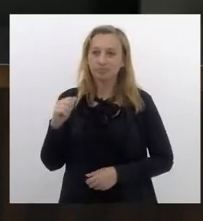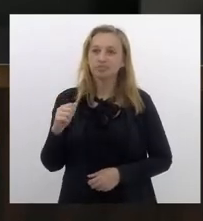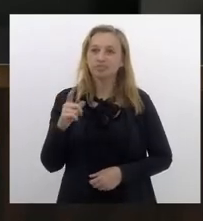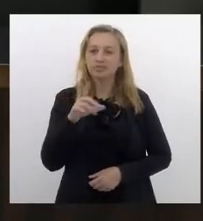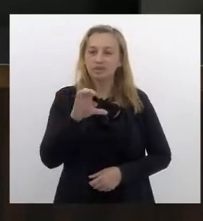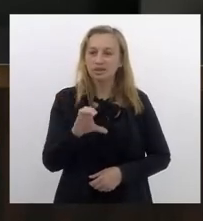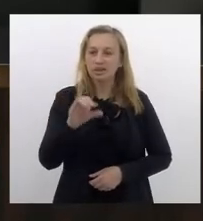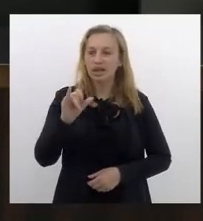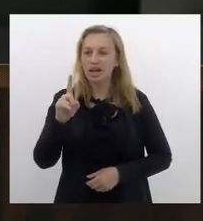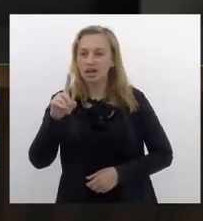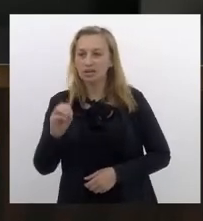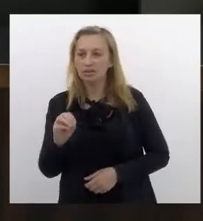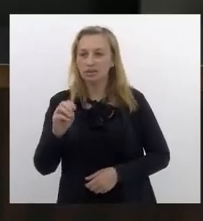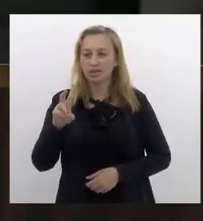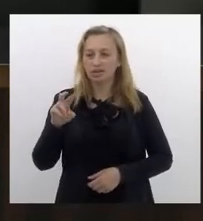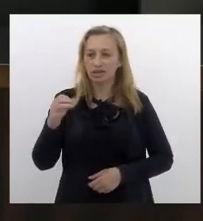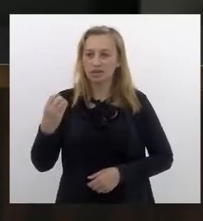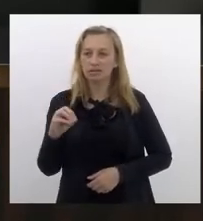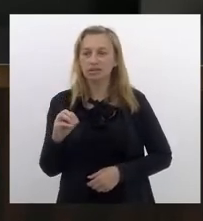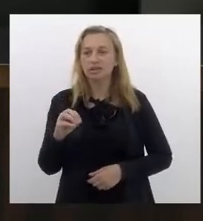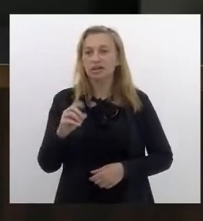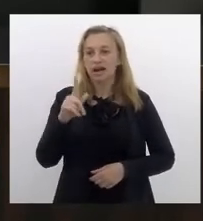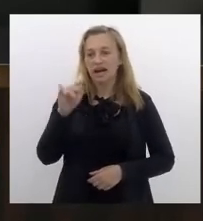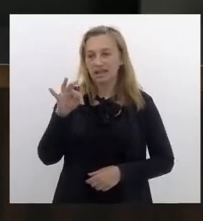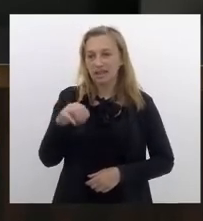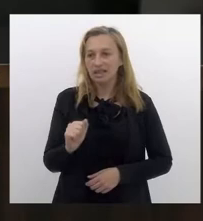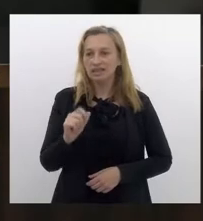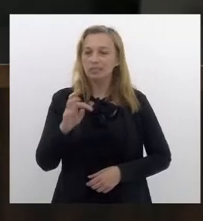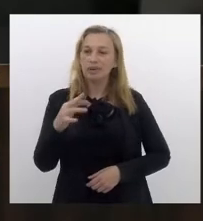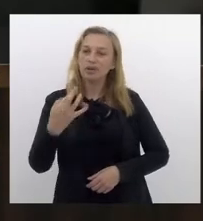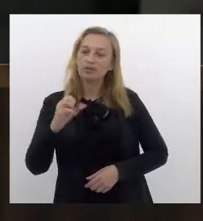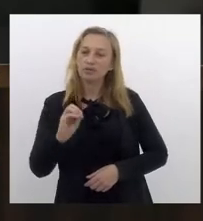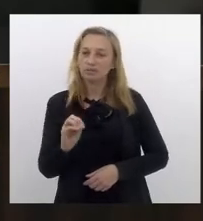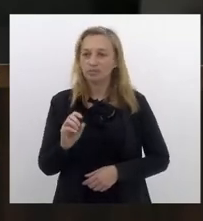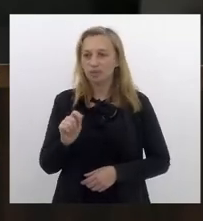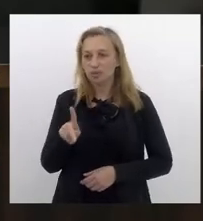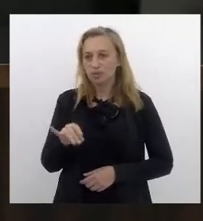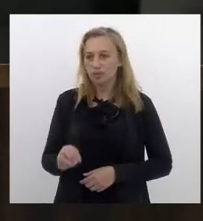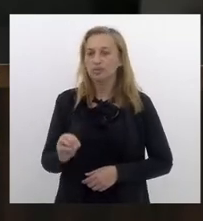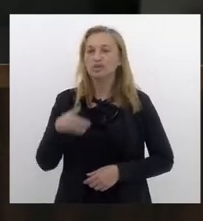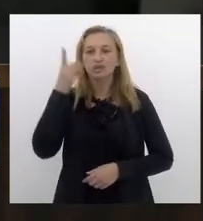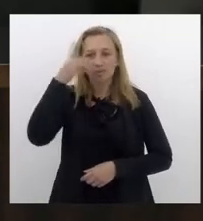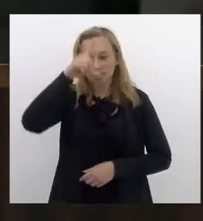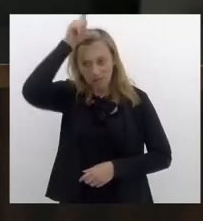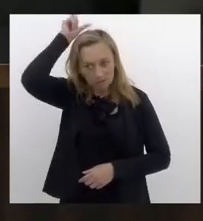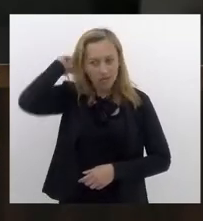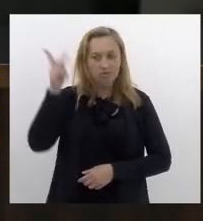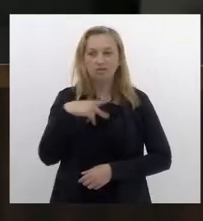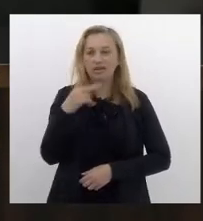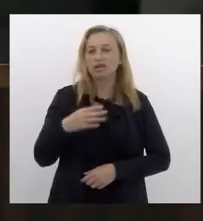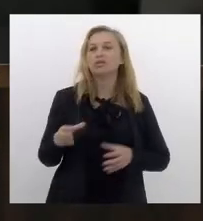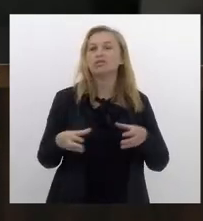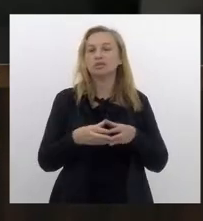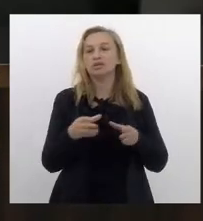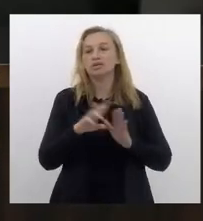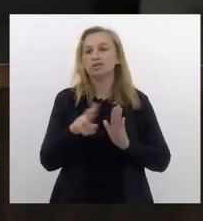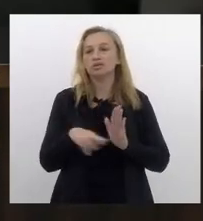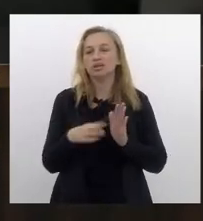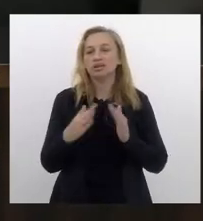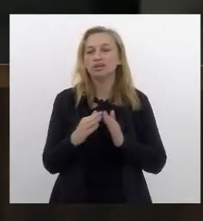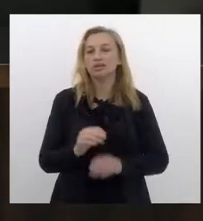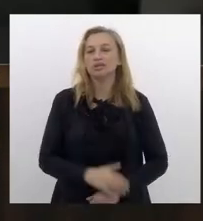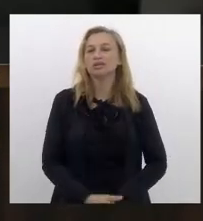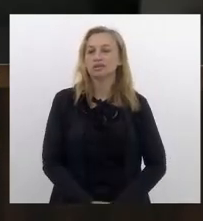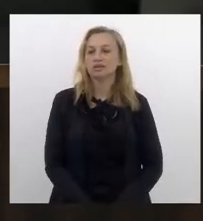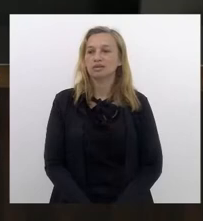Caio Ribeiro do Carvalho, atleta paralímpico. Presidência convida o deputado Luiz Paulo para emitir parecer pela Comissão de Normas Internas e Proposições